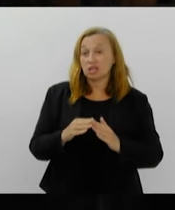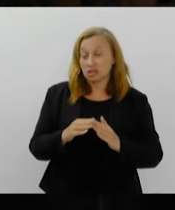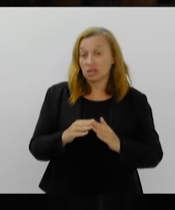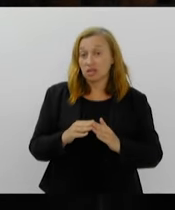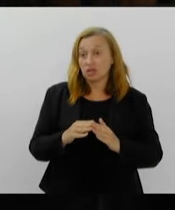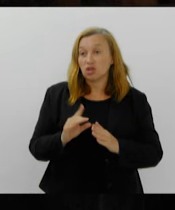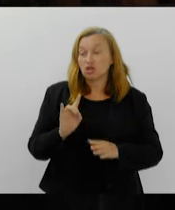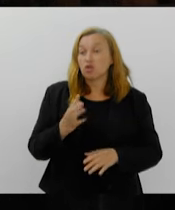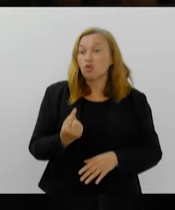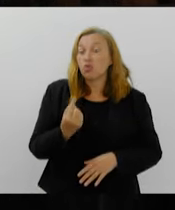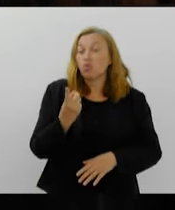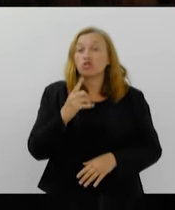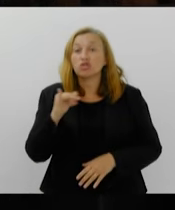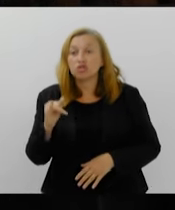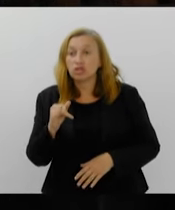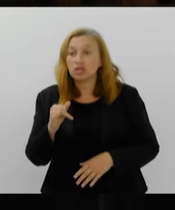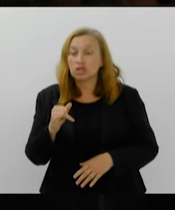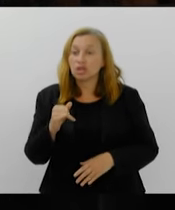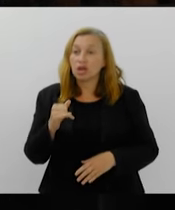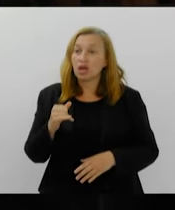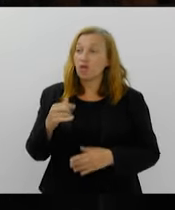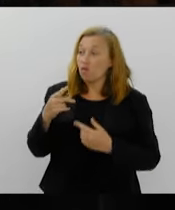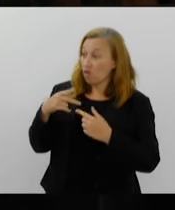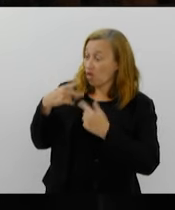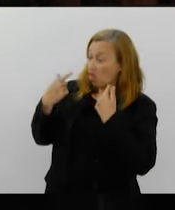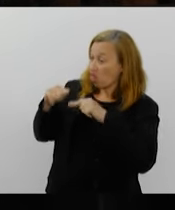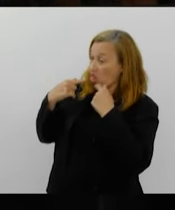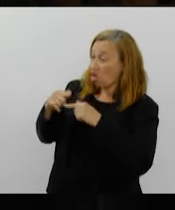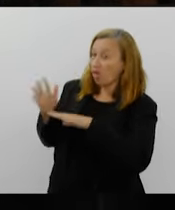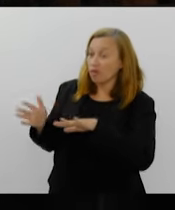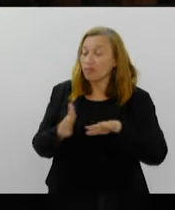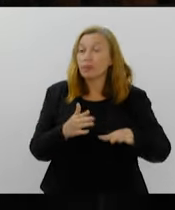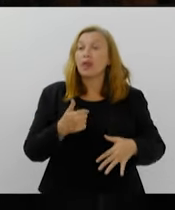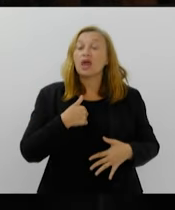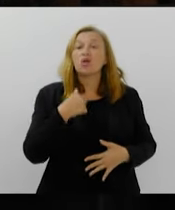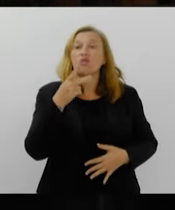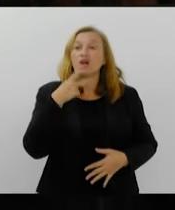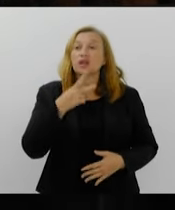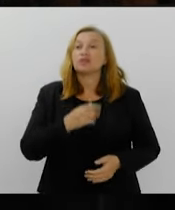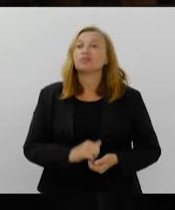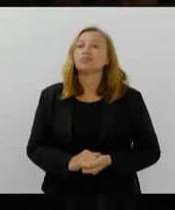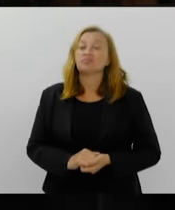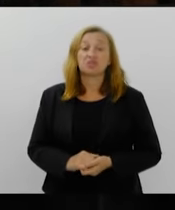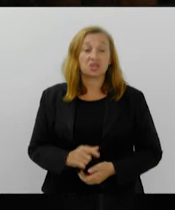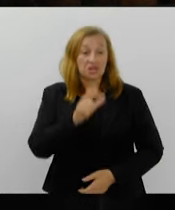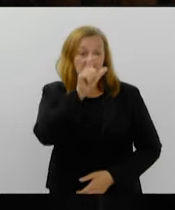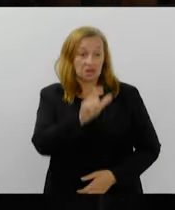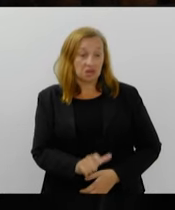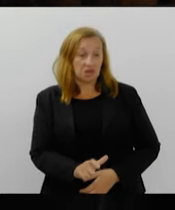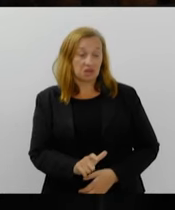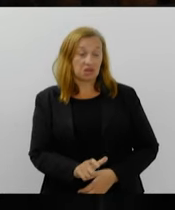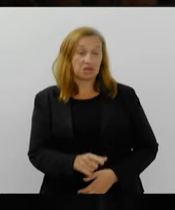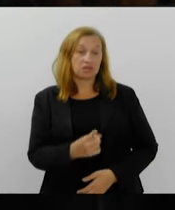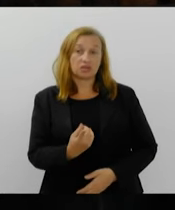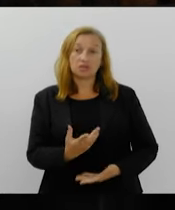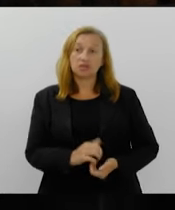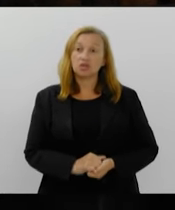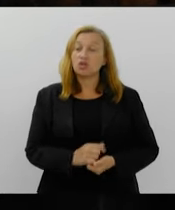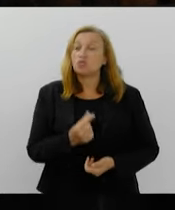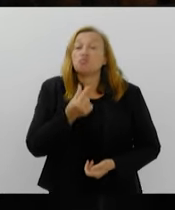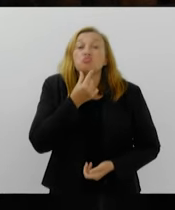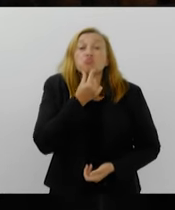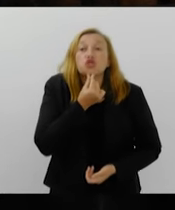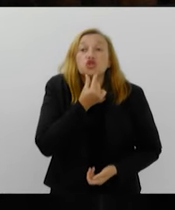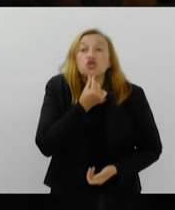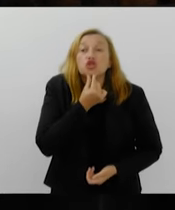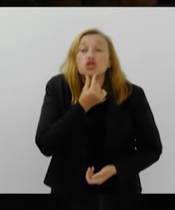pachorra de mais uma vez aparecer nesse plenário e eu me referi a esse indivíduo como menine